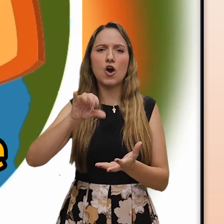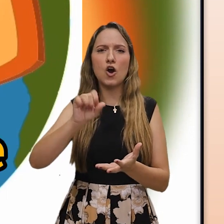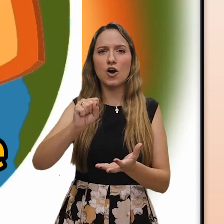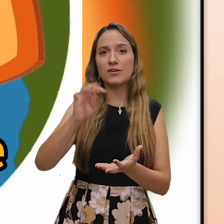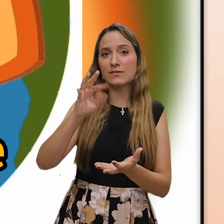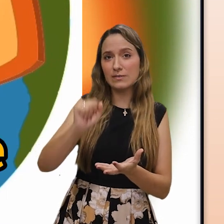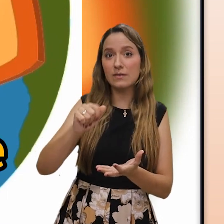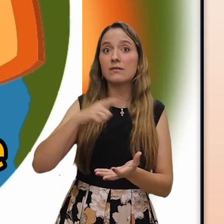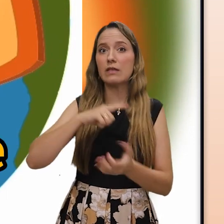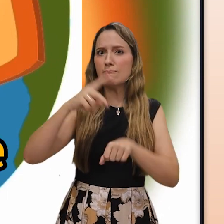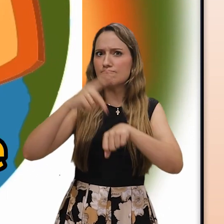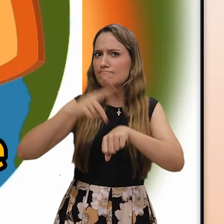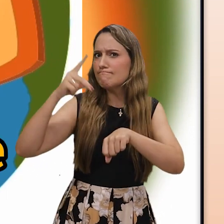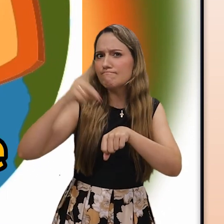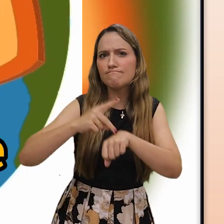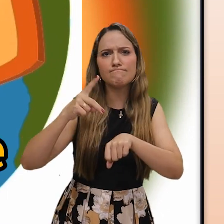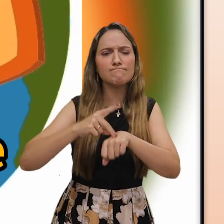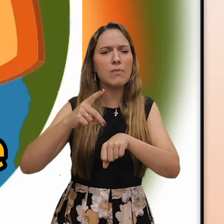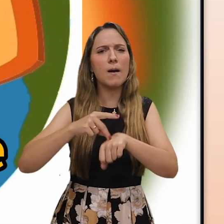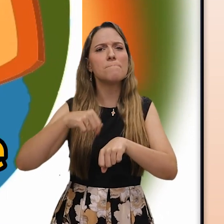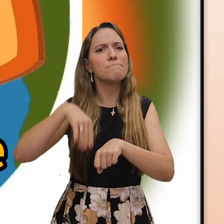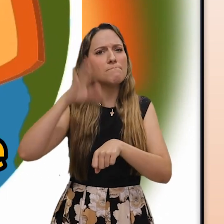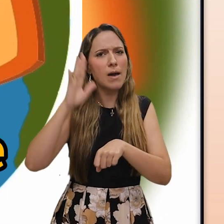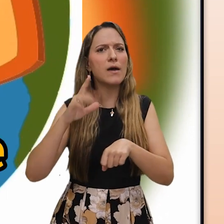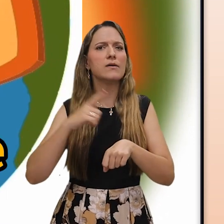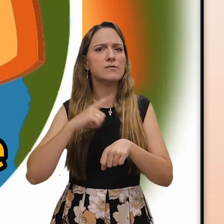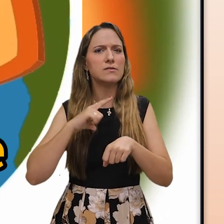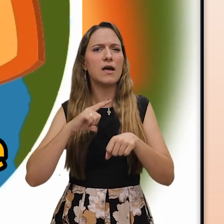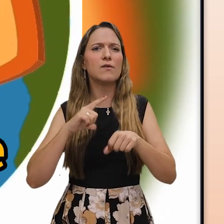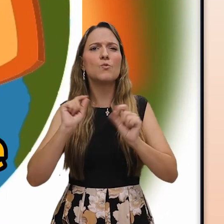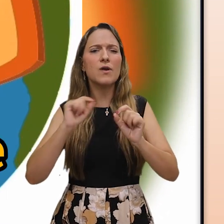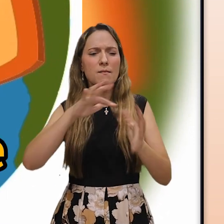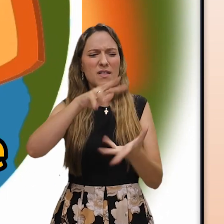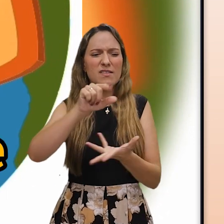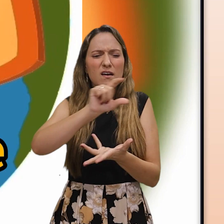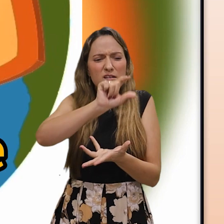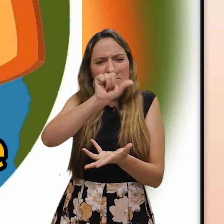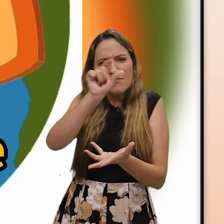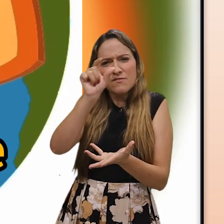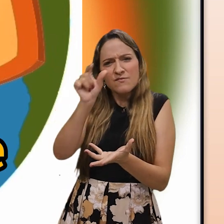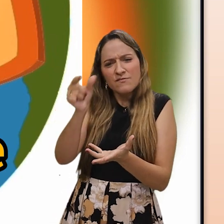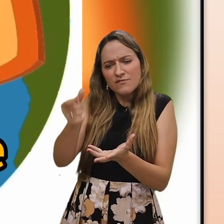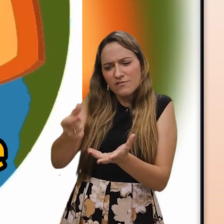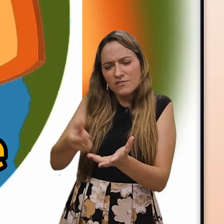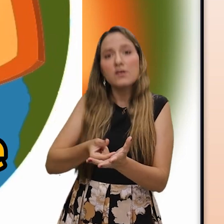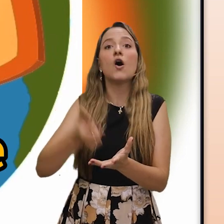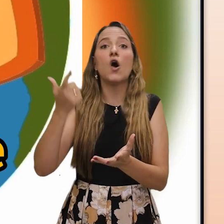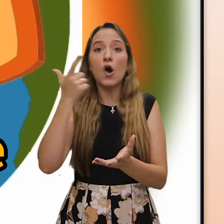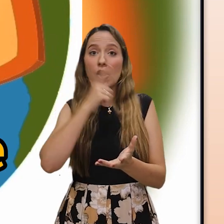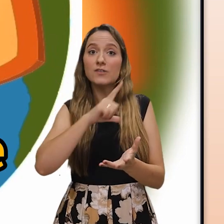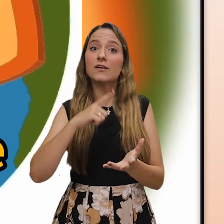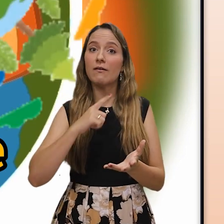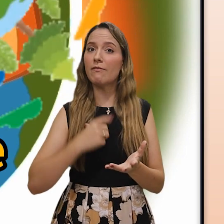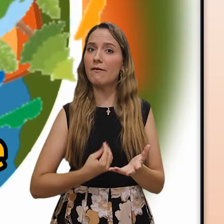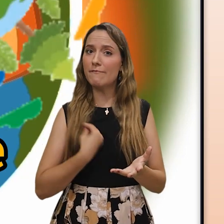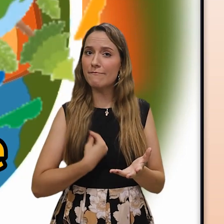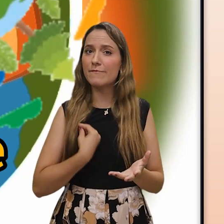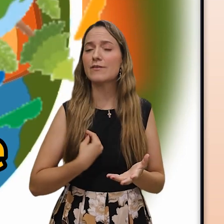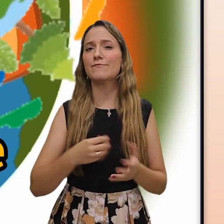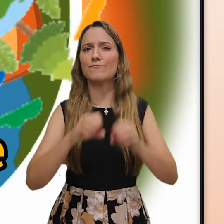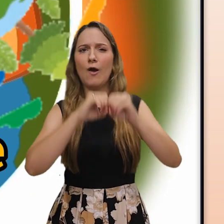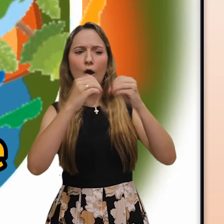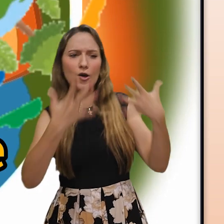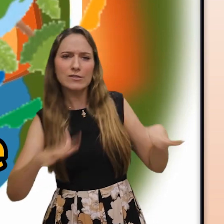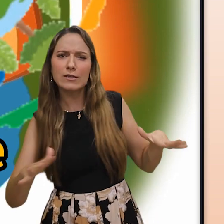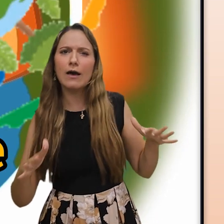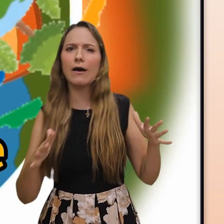terrestre. Formada por rochas sólidas, ela é proporcionalmente a região mais fina do planeta, embora abrigue